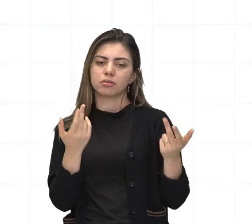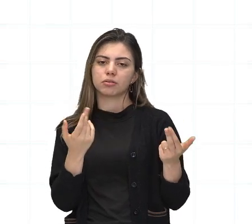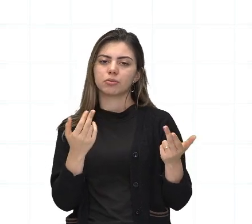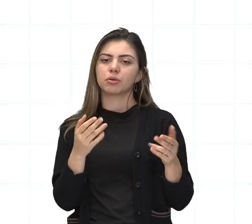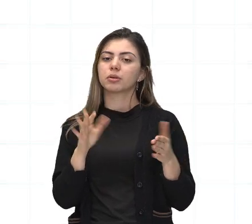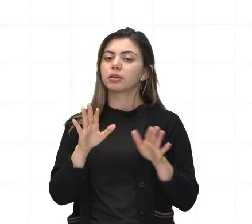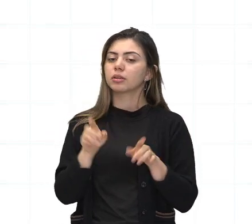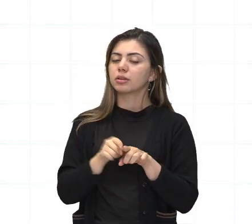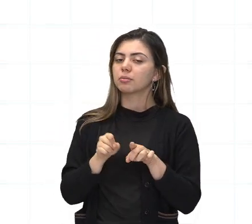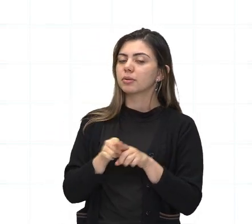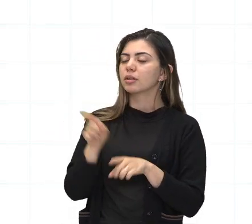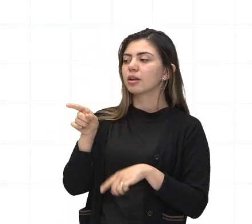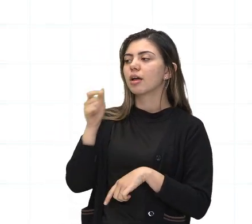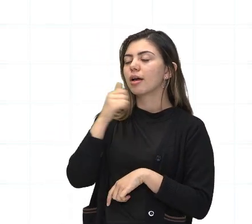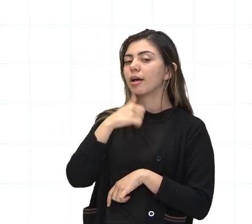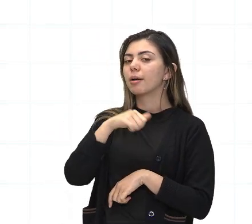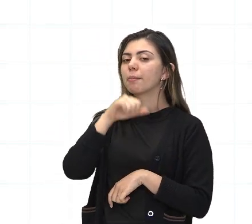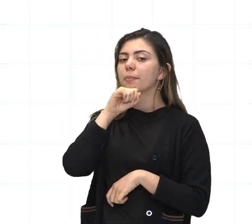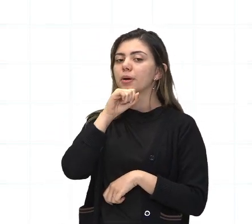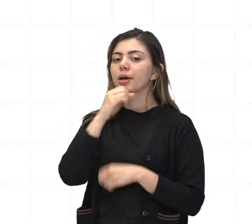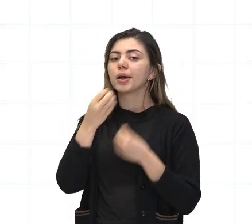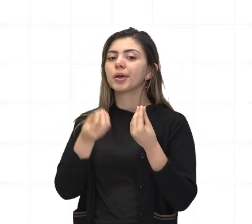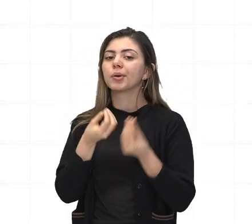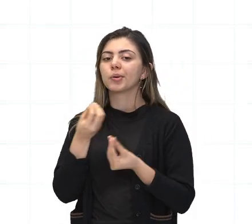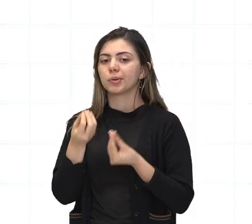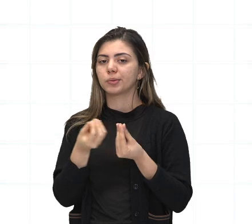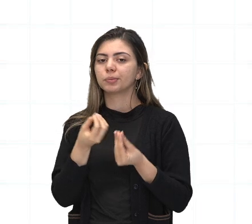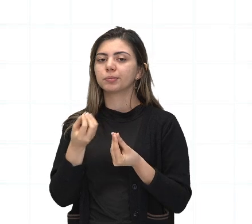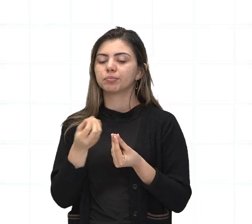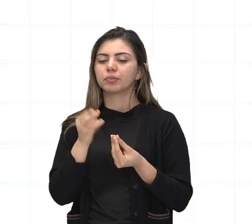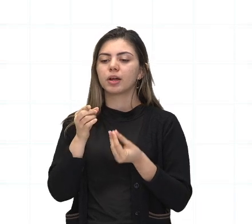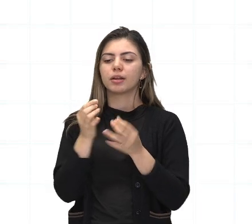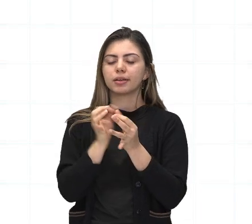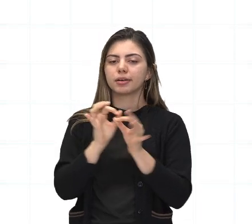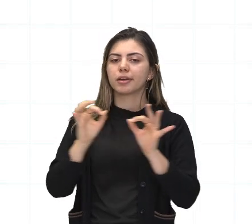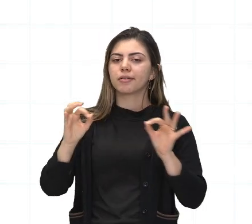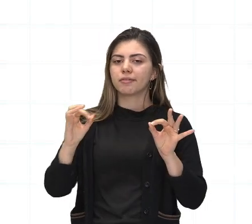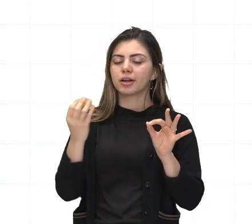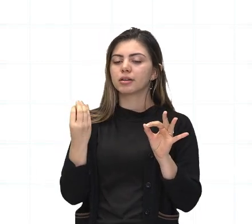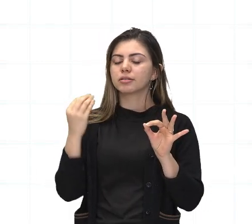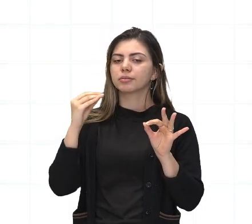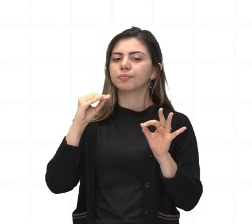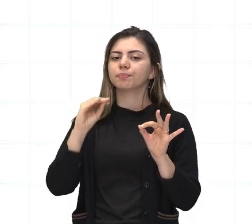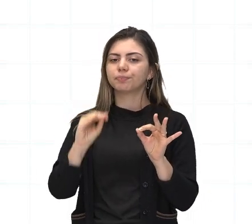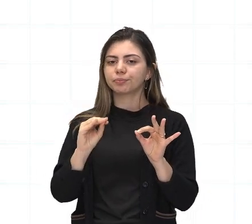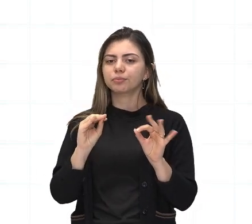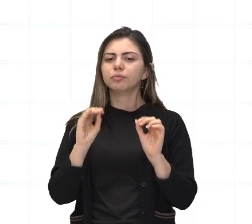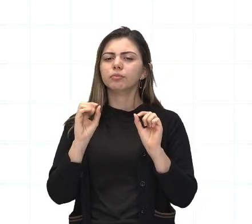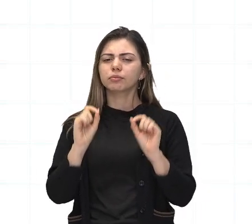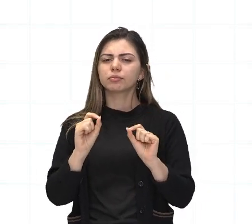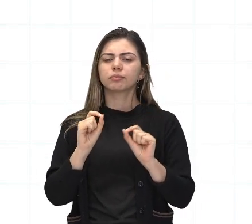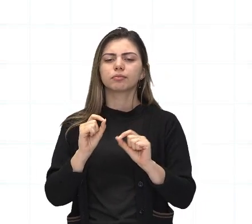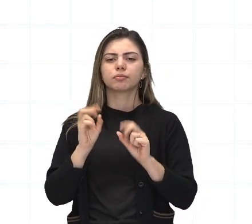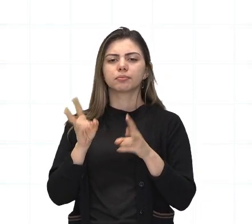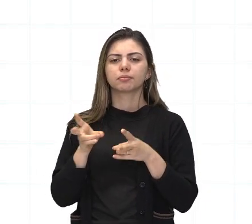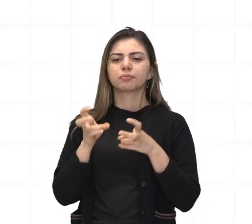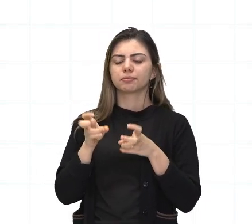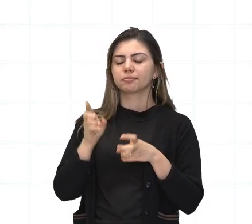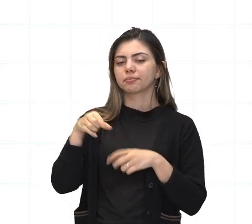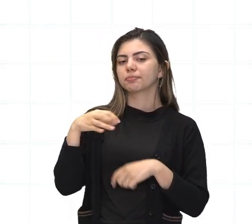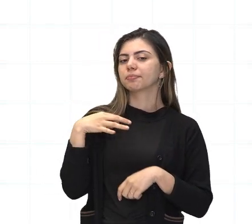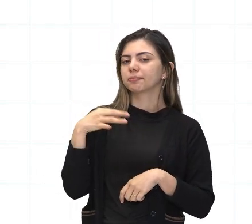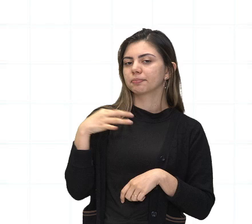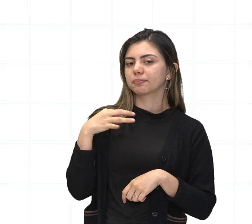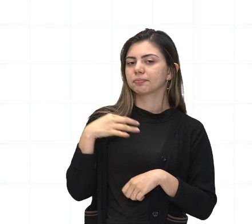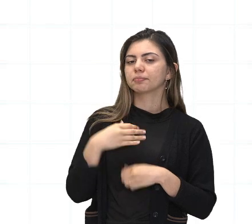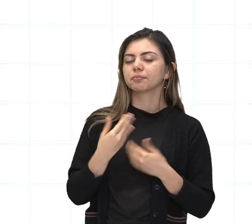mãe colocando para dentro do contexto da fala a blusa, né?